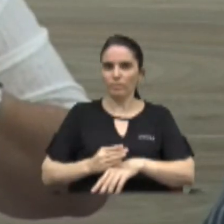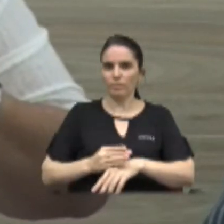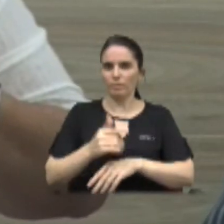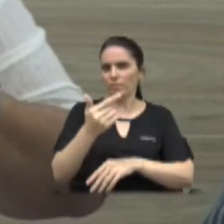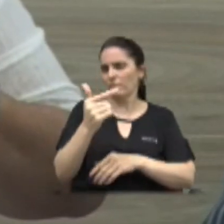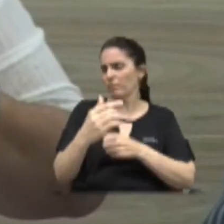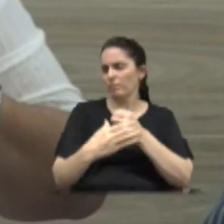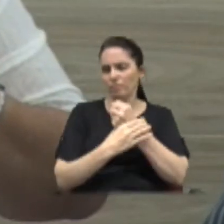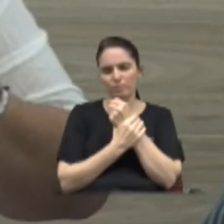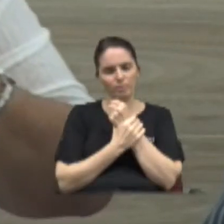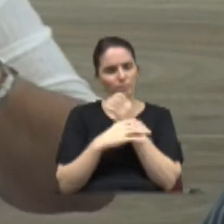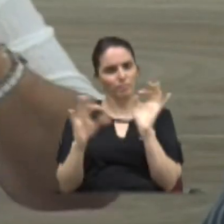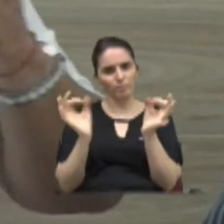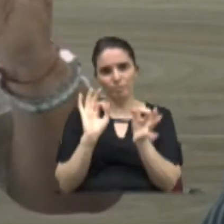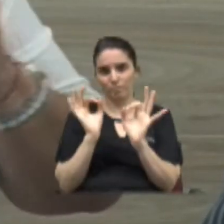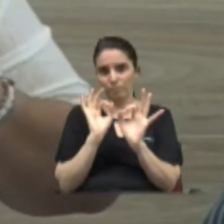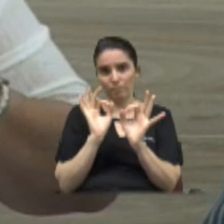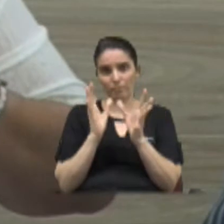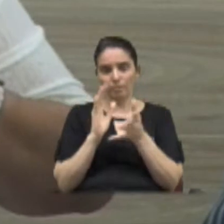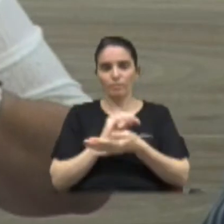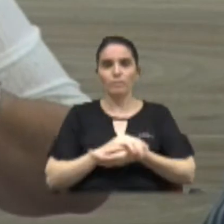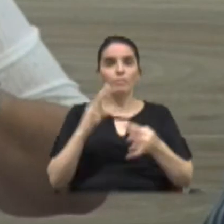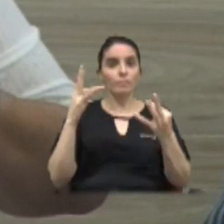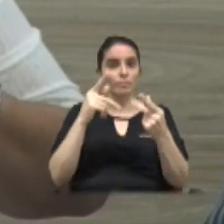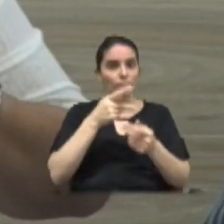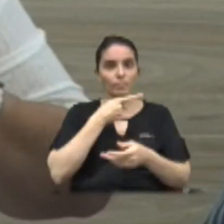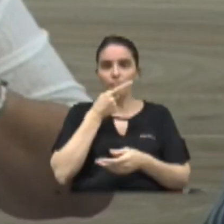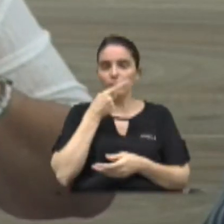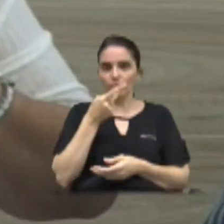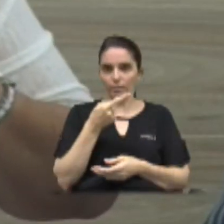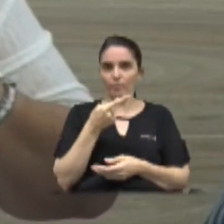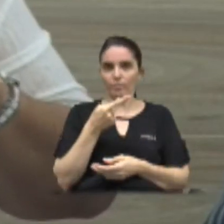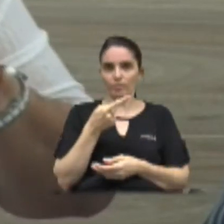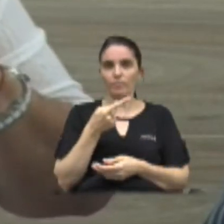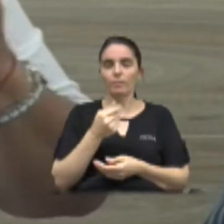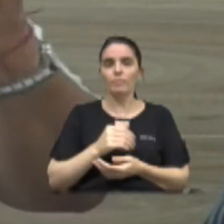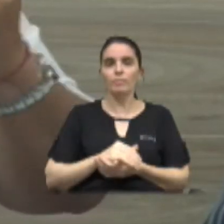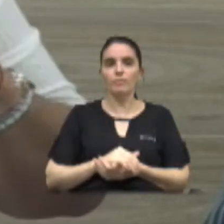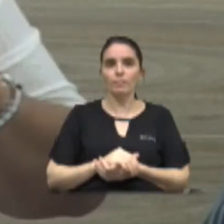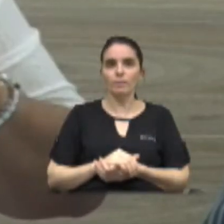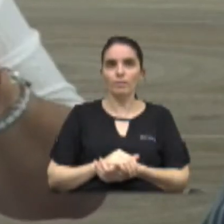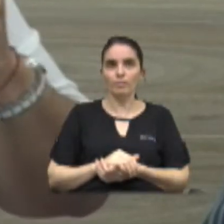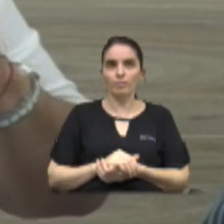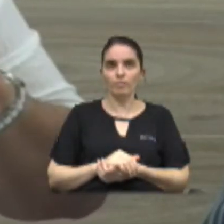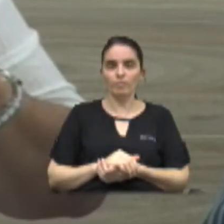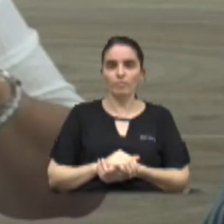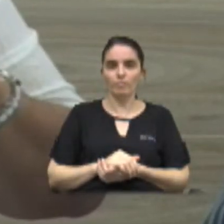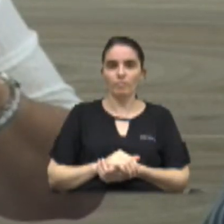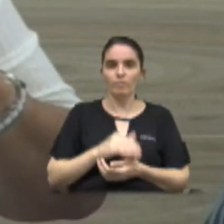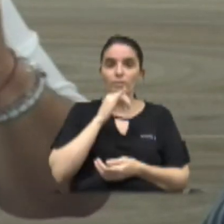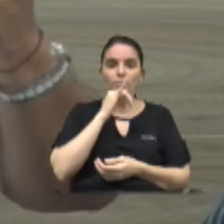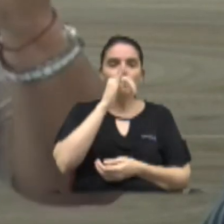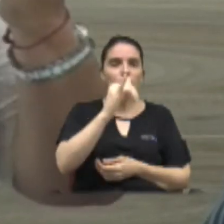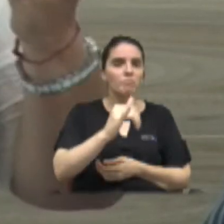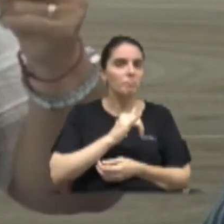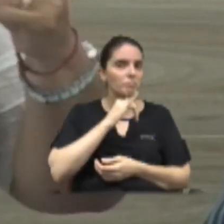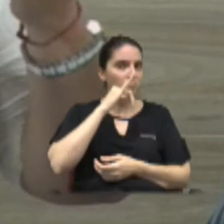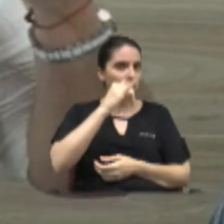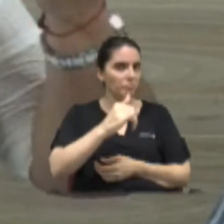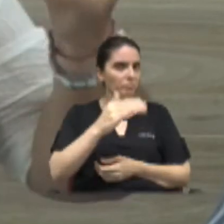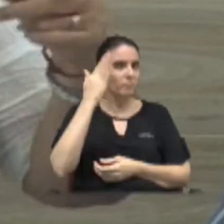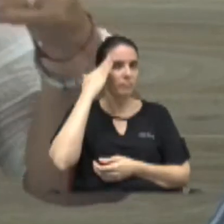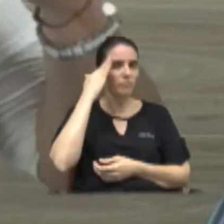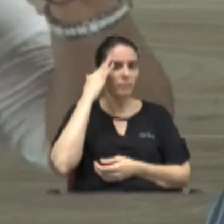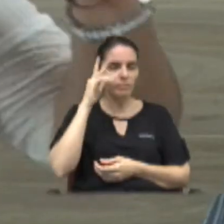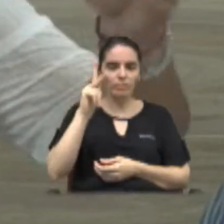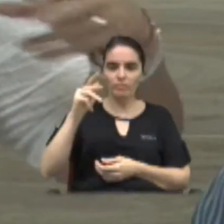insegurança que a gente vive, e aquilo que todos já falaram, né? Pessoas que, quantas notícias nós não ouvimos que policiais